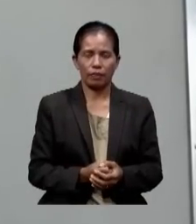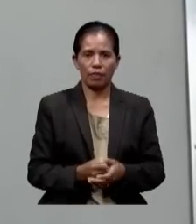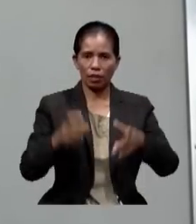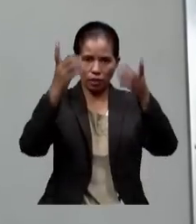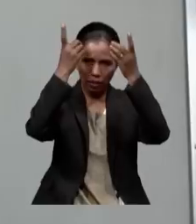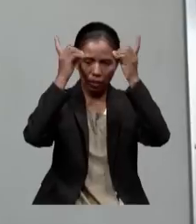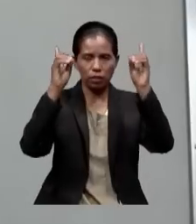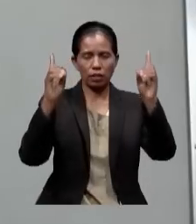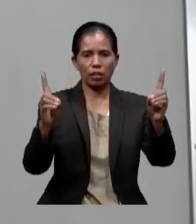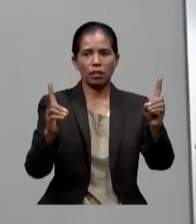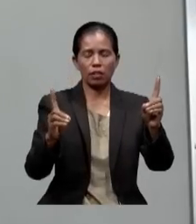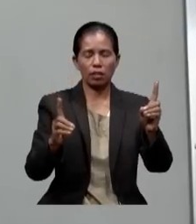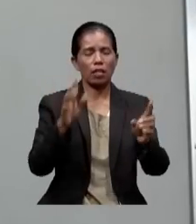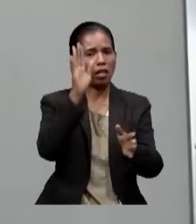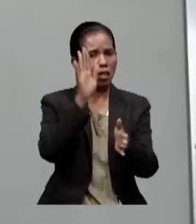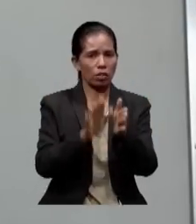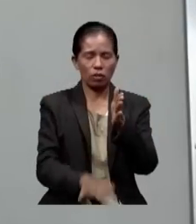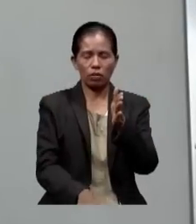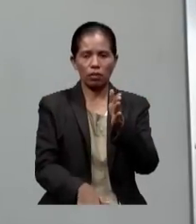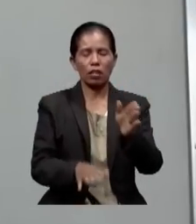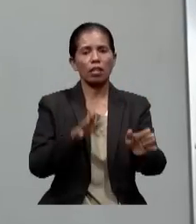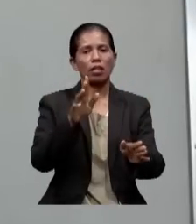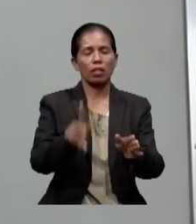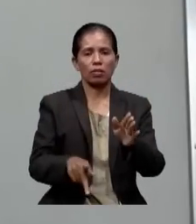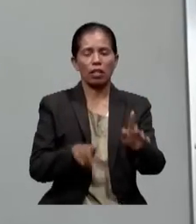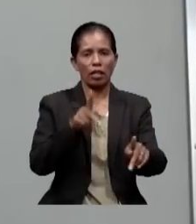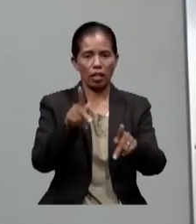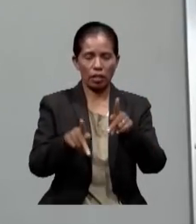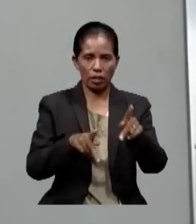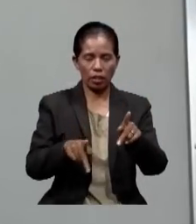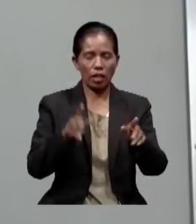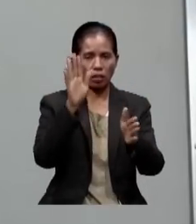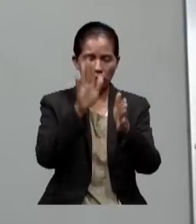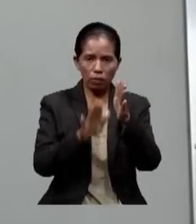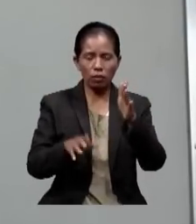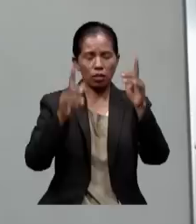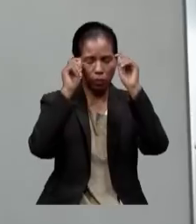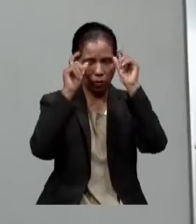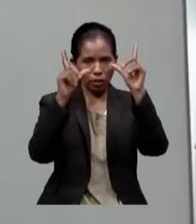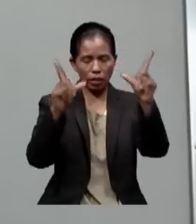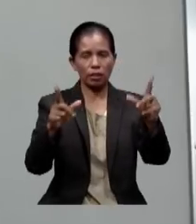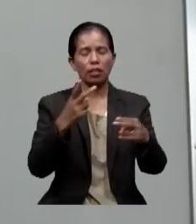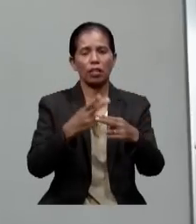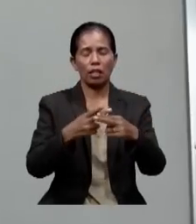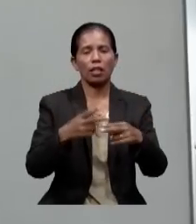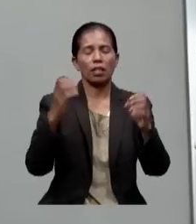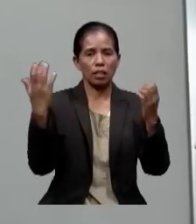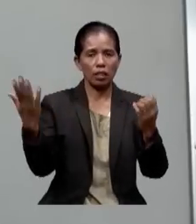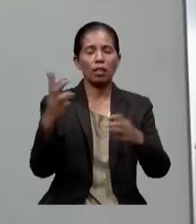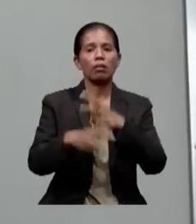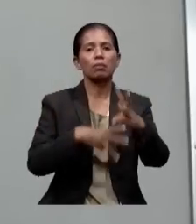Decisão ainda, ne? Hatun liukedas emazen Estado Timor, ne? Ia mundo internacional. Hamoe